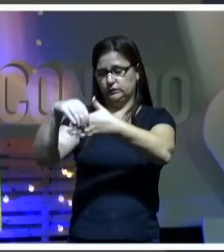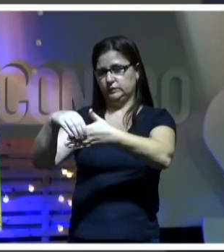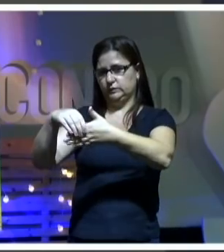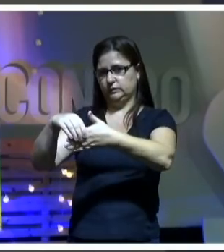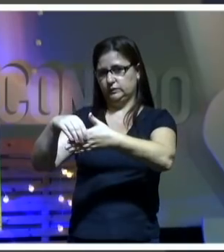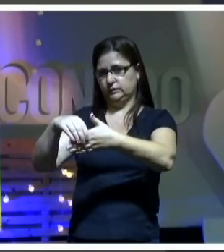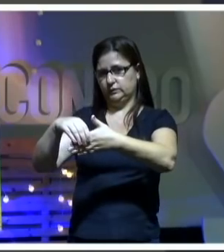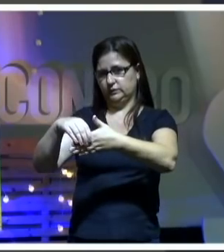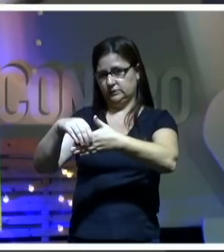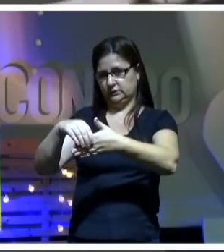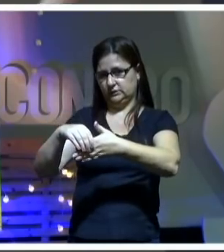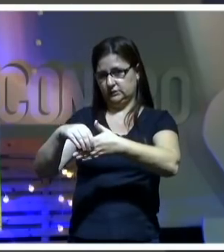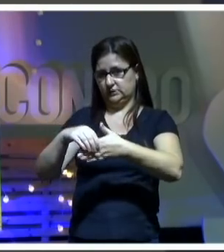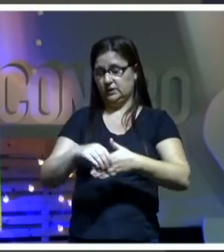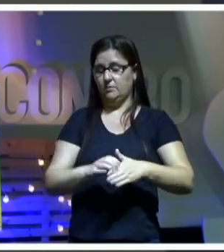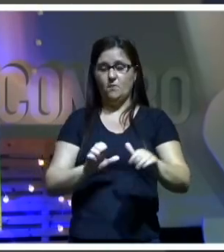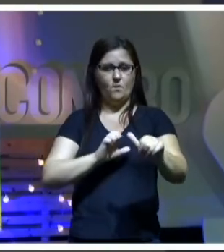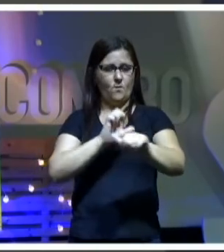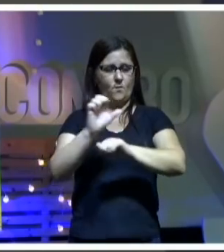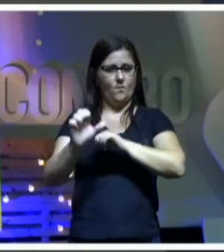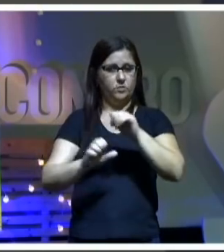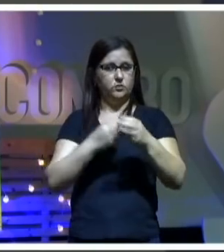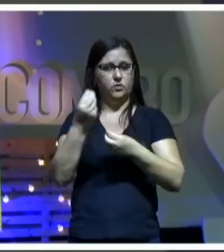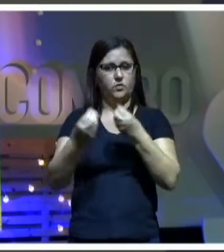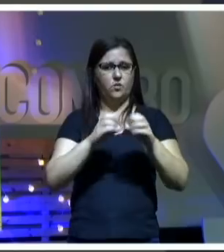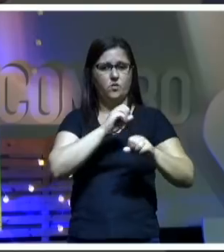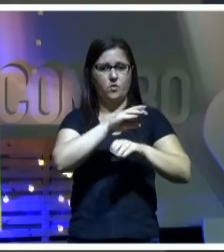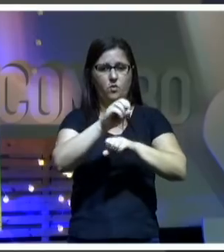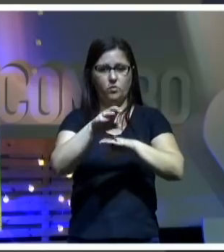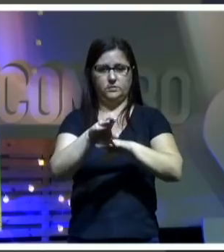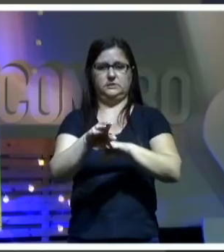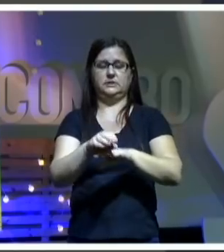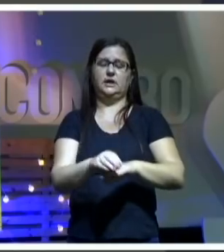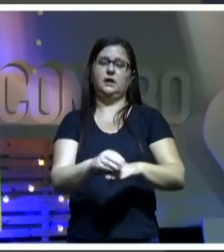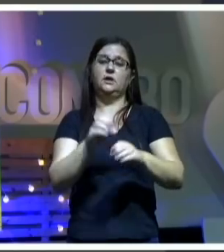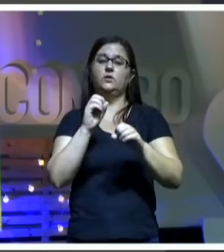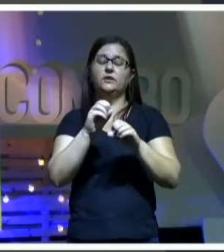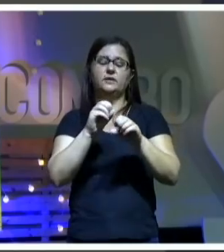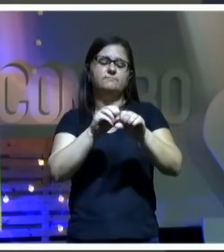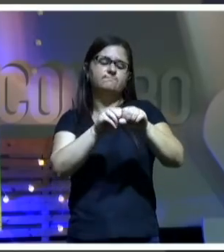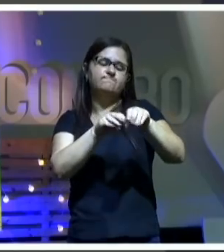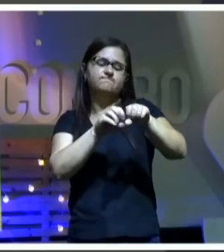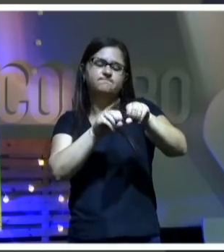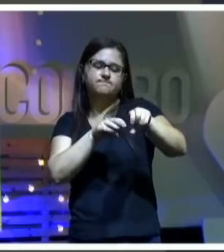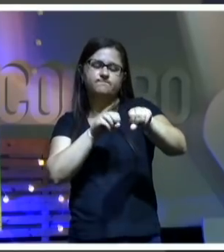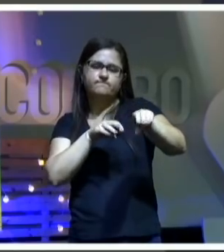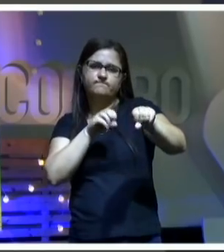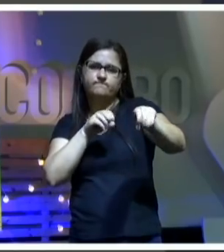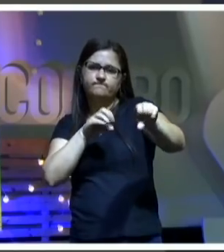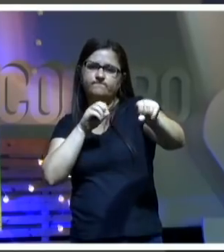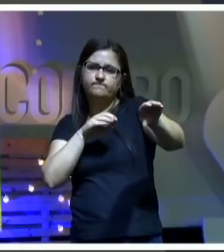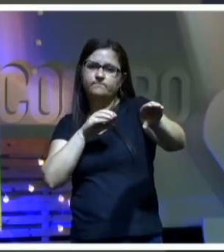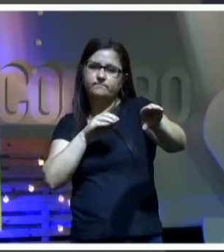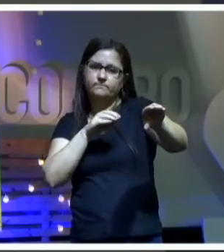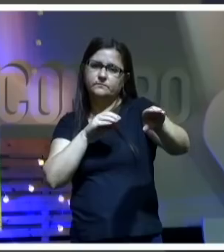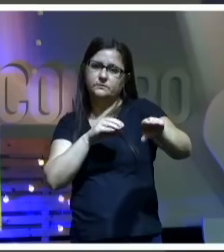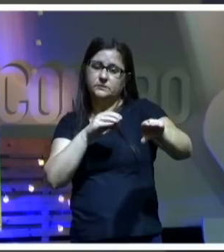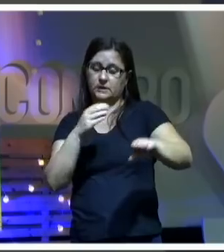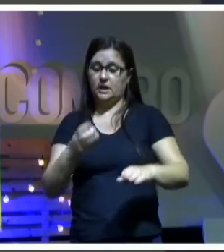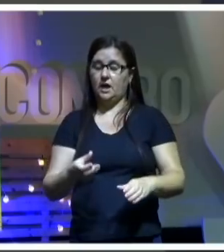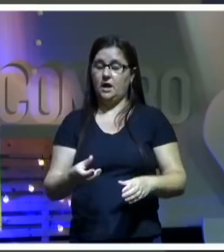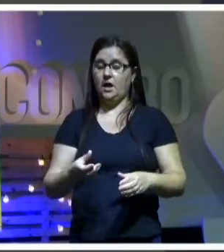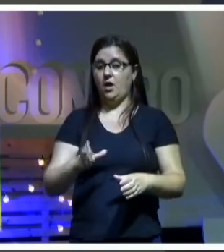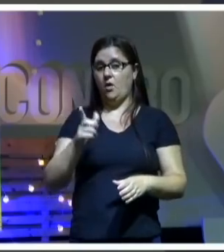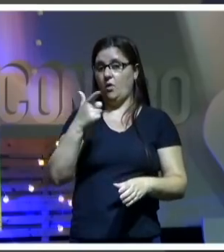unidos ea modificação então nesses programas um programa online ele o que é chamado de híbrido é você fazer algumas partes presenciais